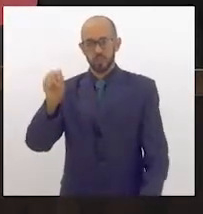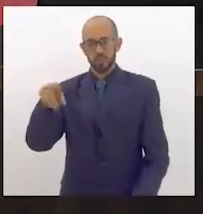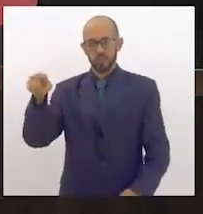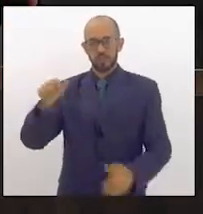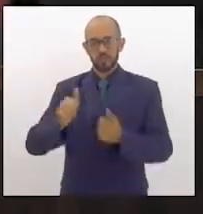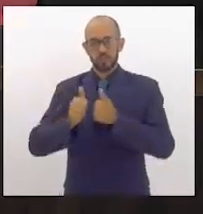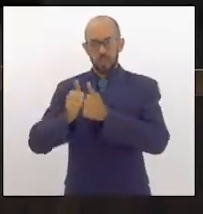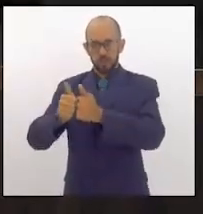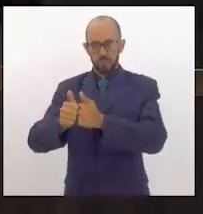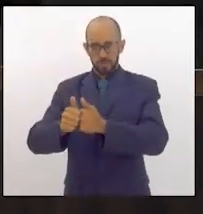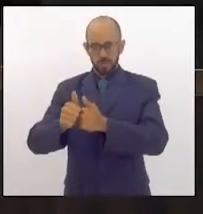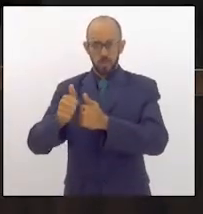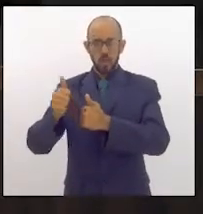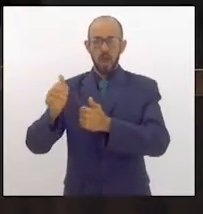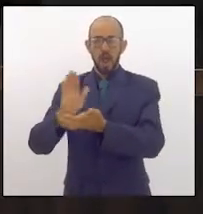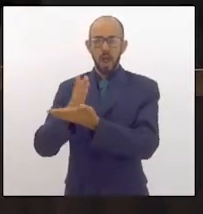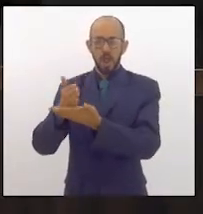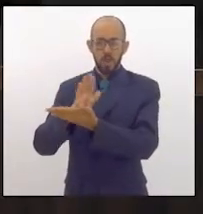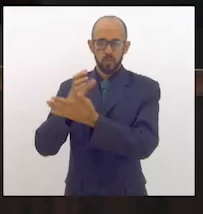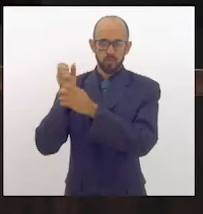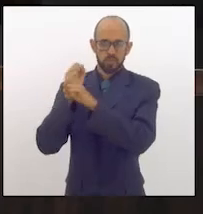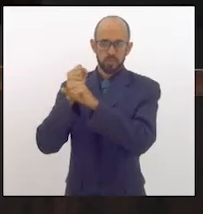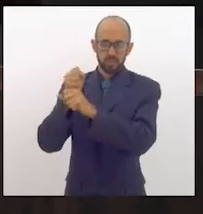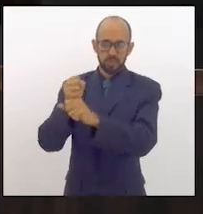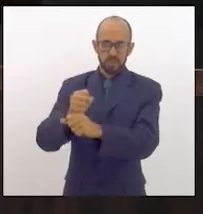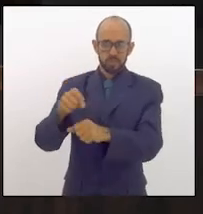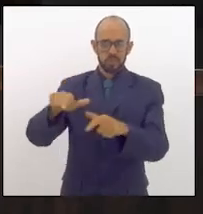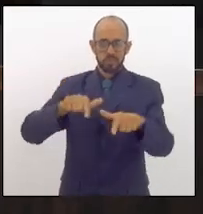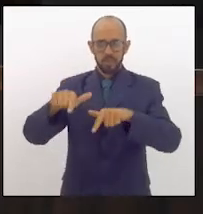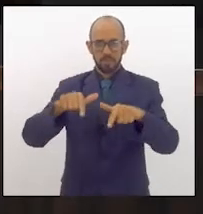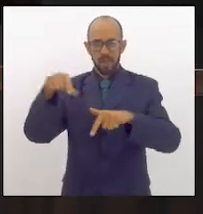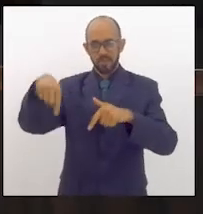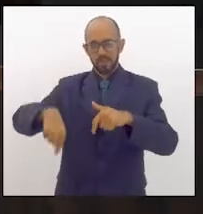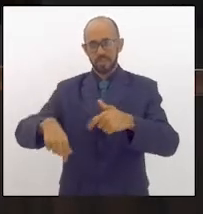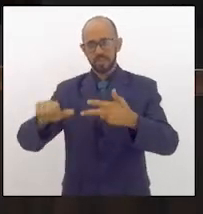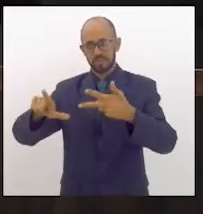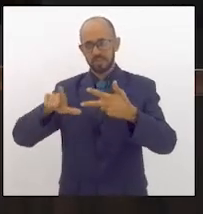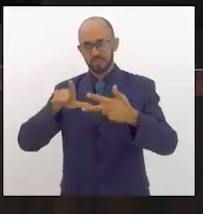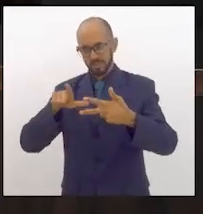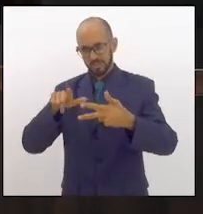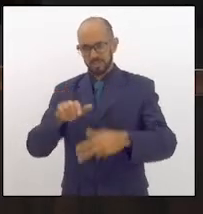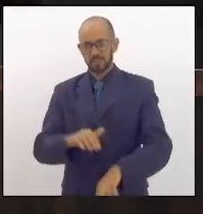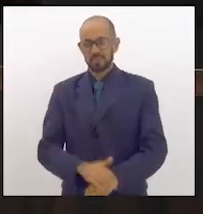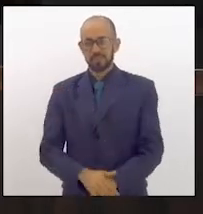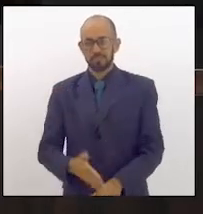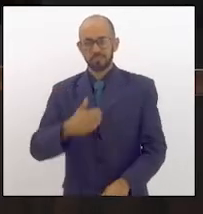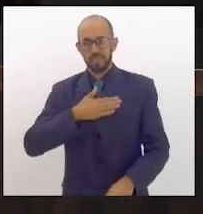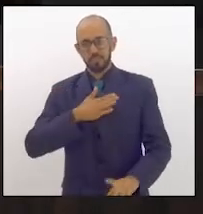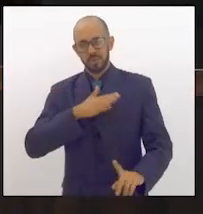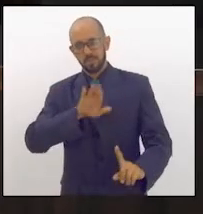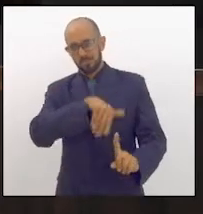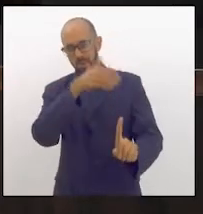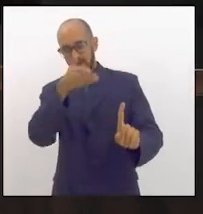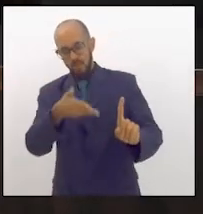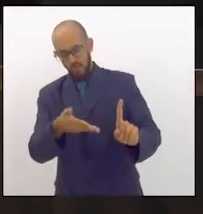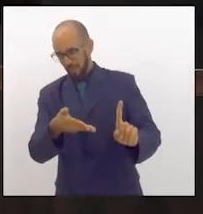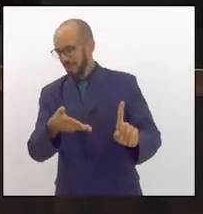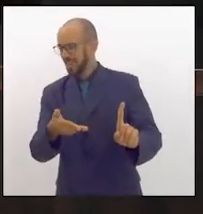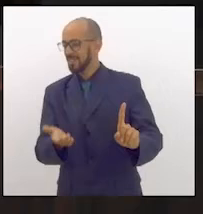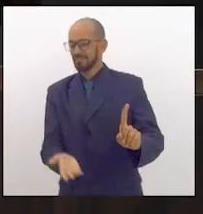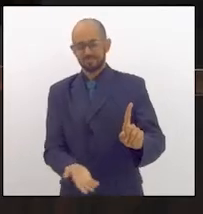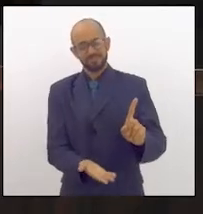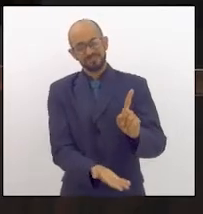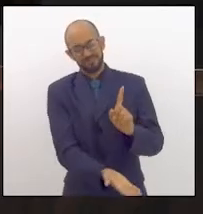Francisco acompanhou a gente aqui alguns anos trabalho do legislativo e para mim é uma o de homenageá-lo